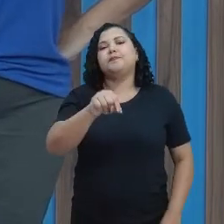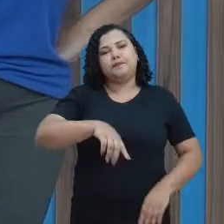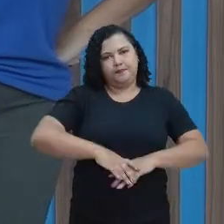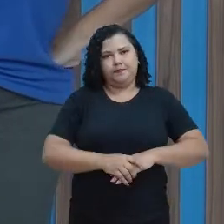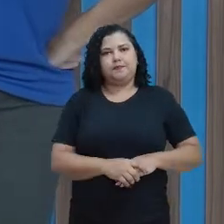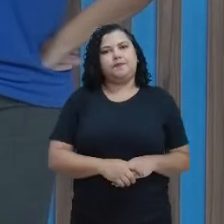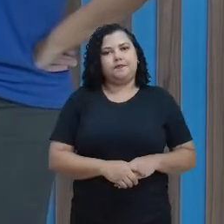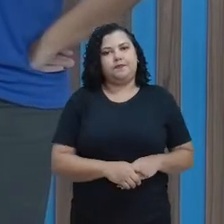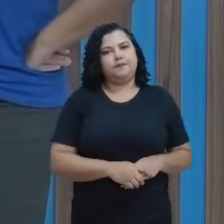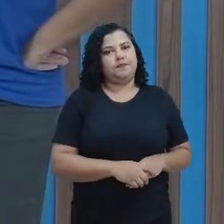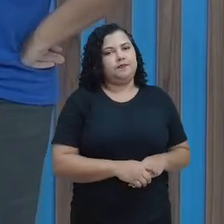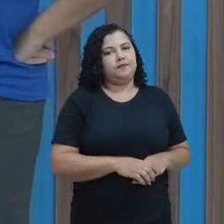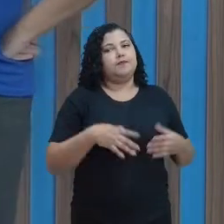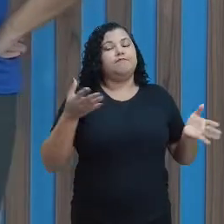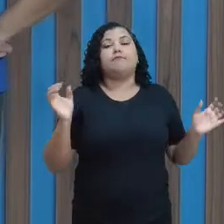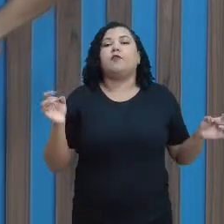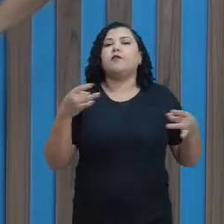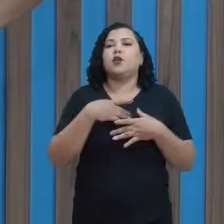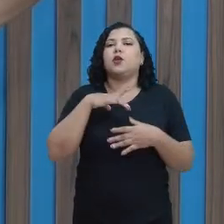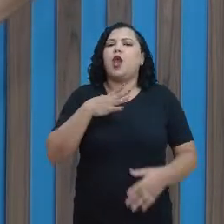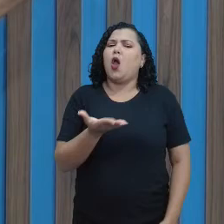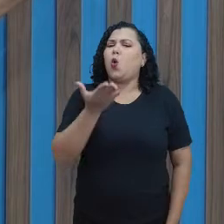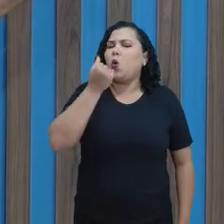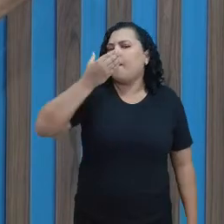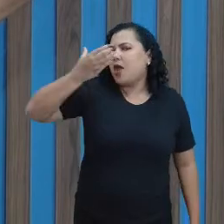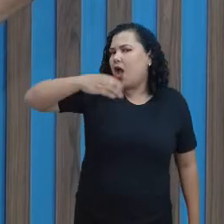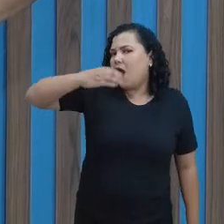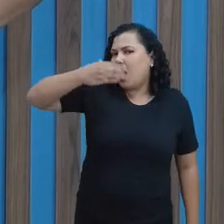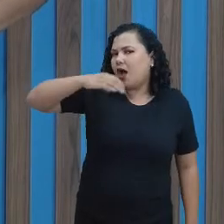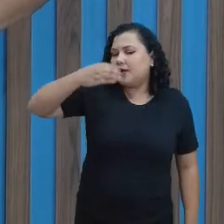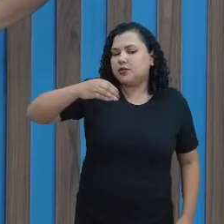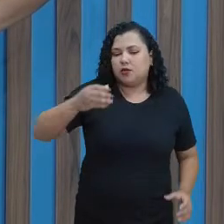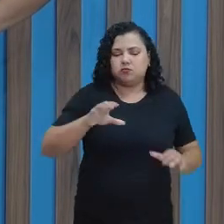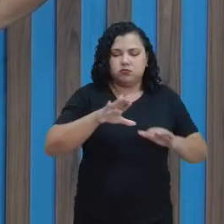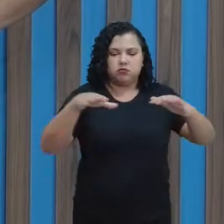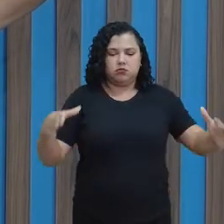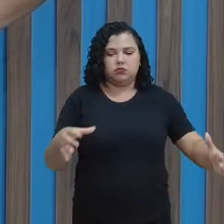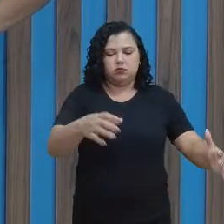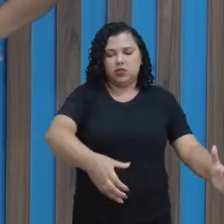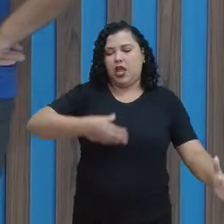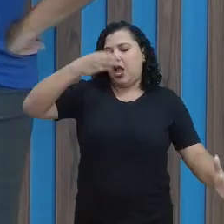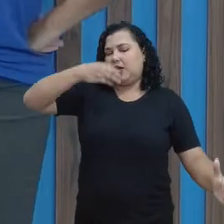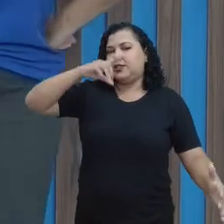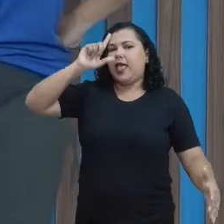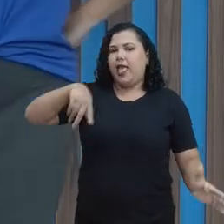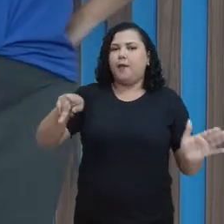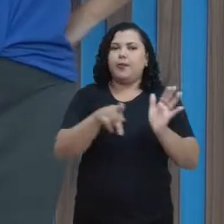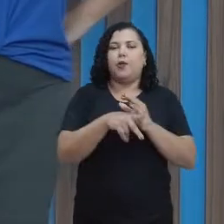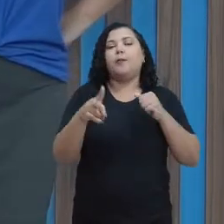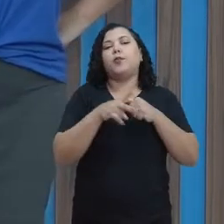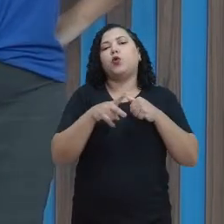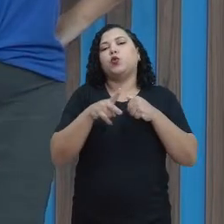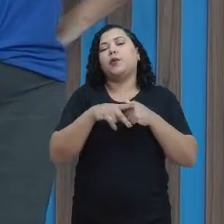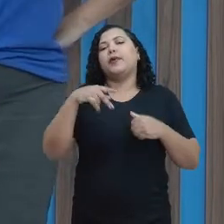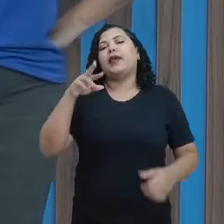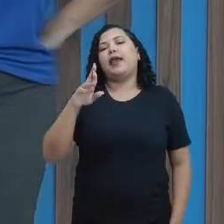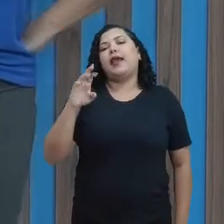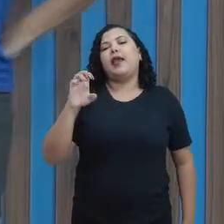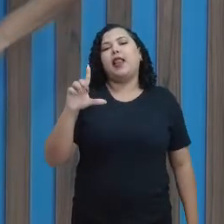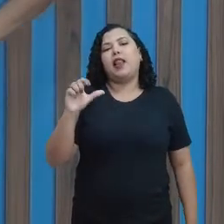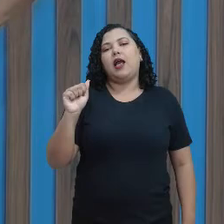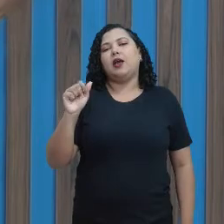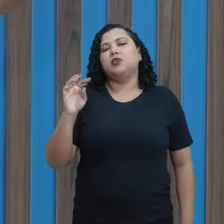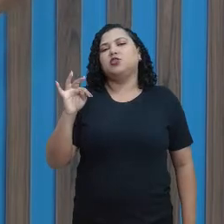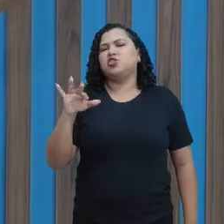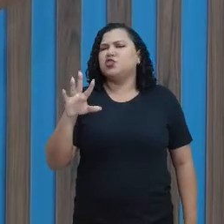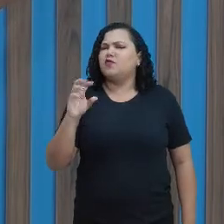interrogação. E, por fim, comi a maçã que estavam na mesa. E é um pronome relativo. Deixa eu perguntar para vocês, eu